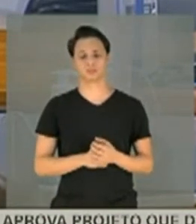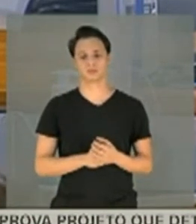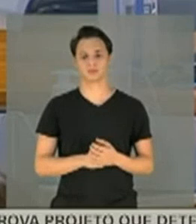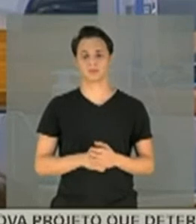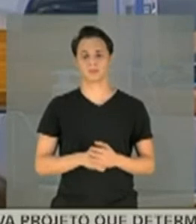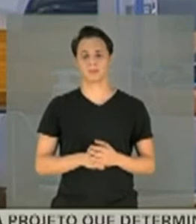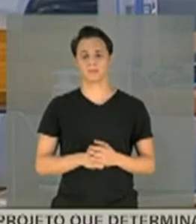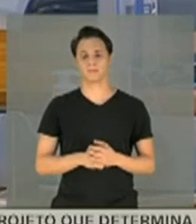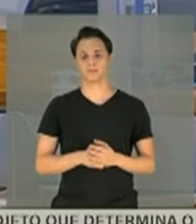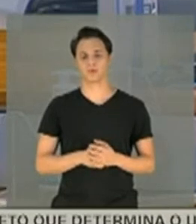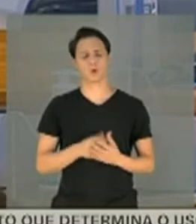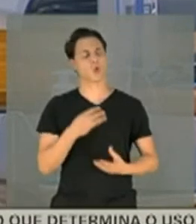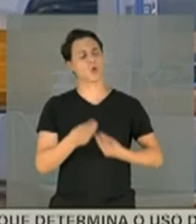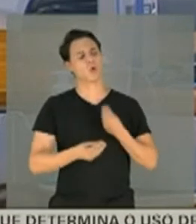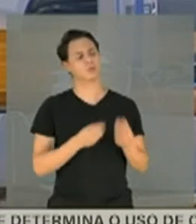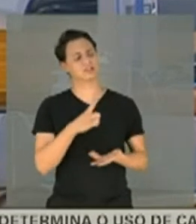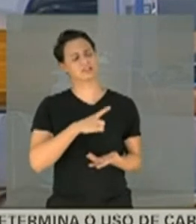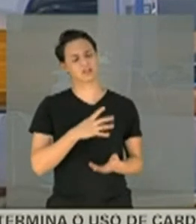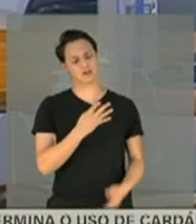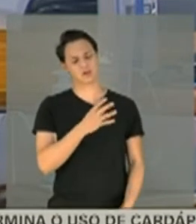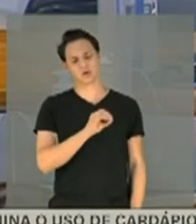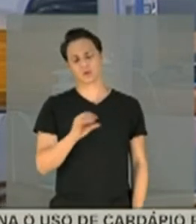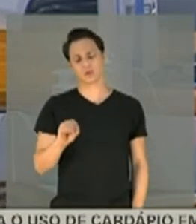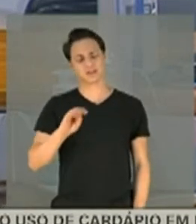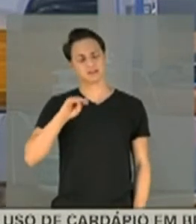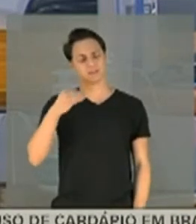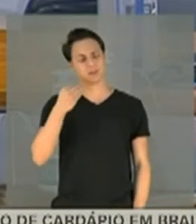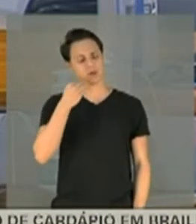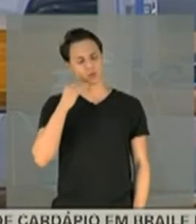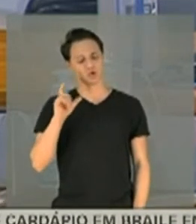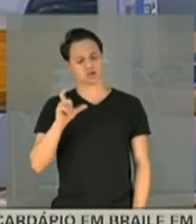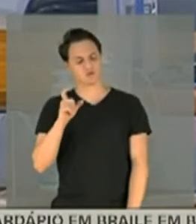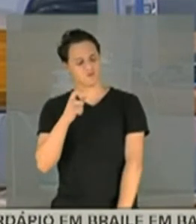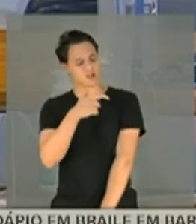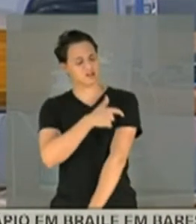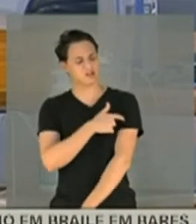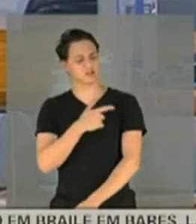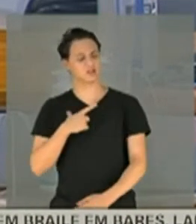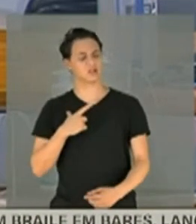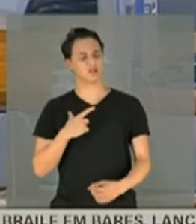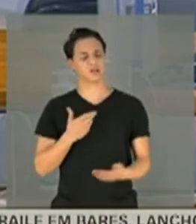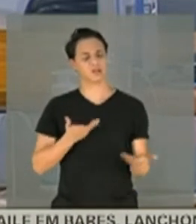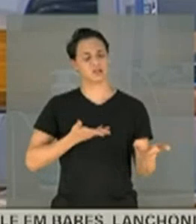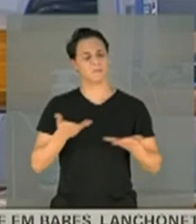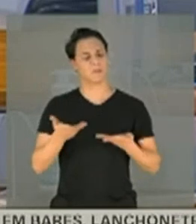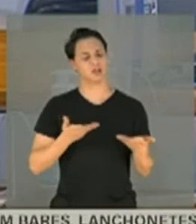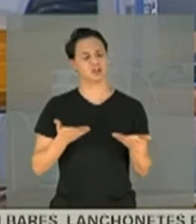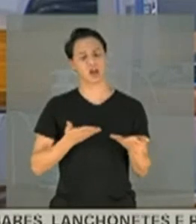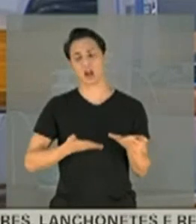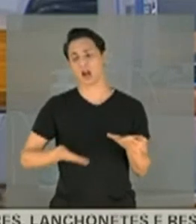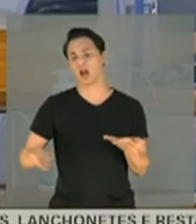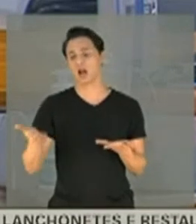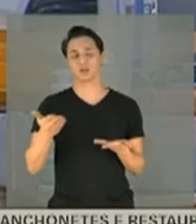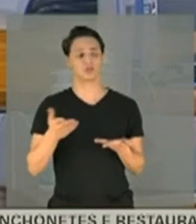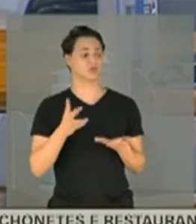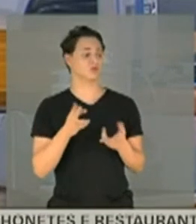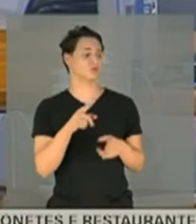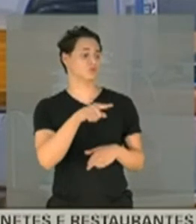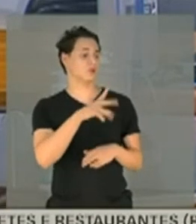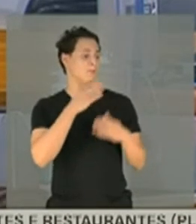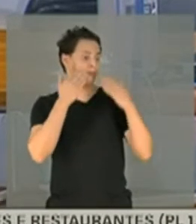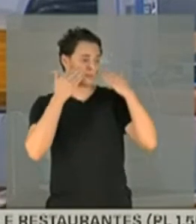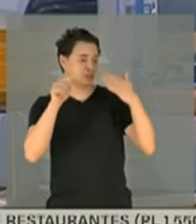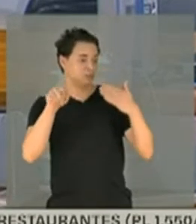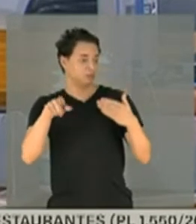Como poderia existir 400 milhões de vacinas para intermediários como estes que o senhor